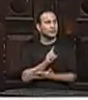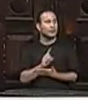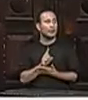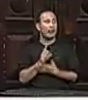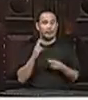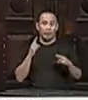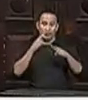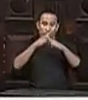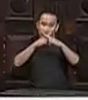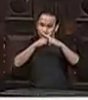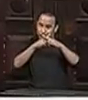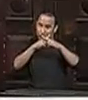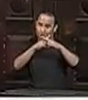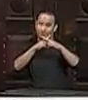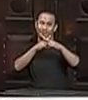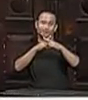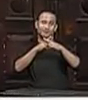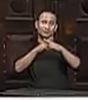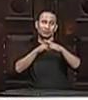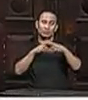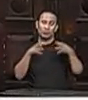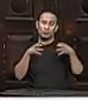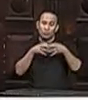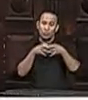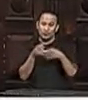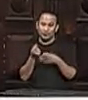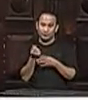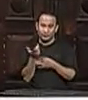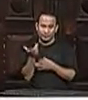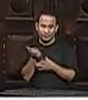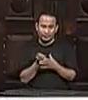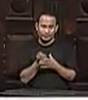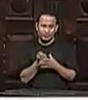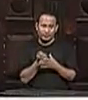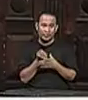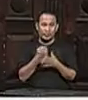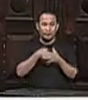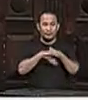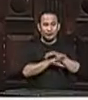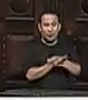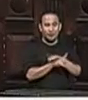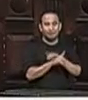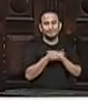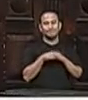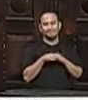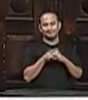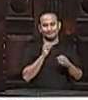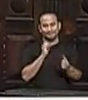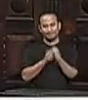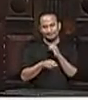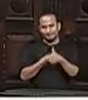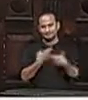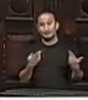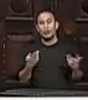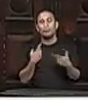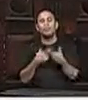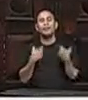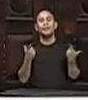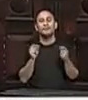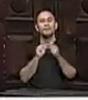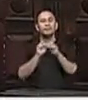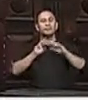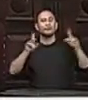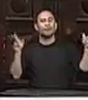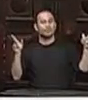Caixa Econômica Federal. Parte dos recursos das loterias da Caixa vão para o esporte. Por que na Loterge vai ser